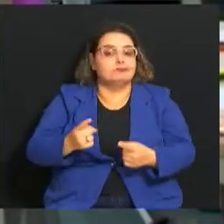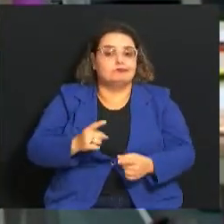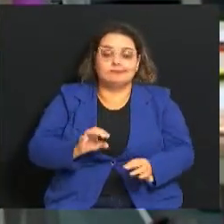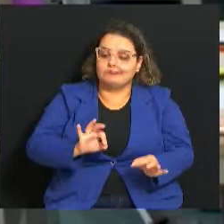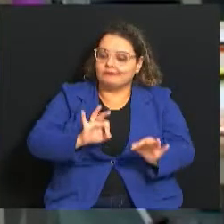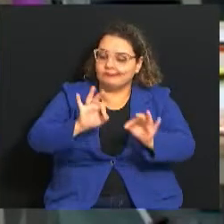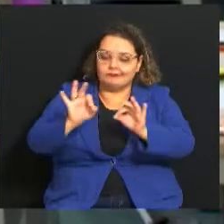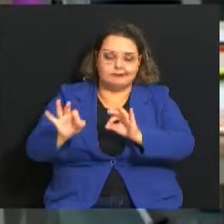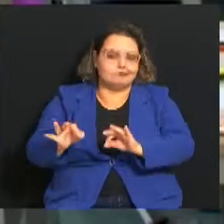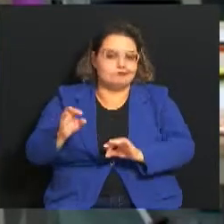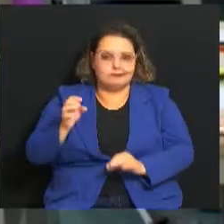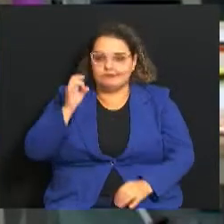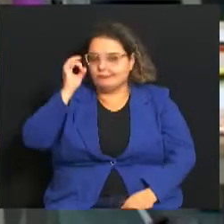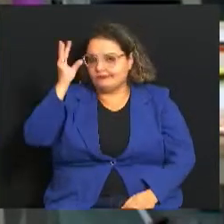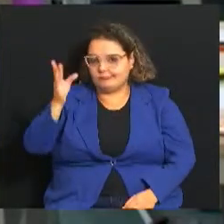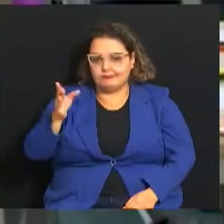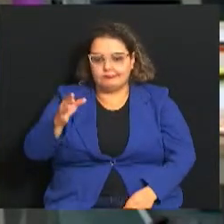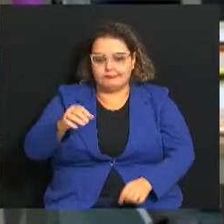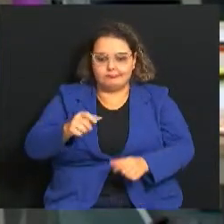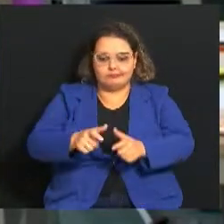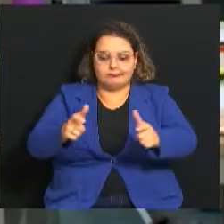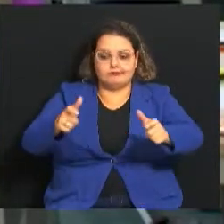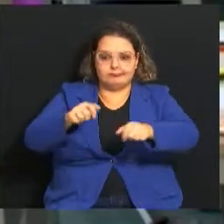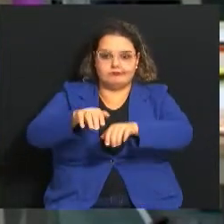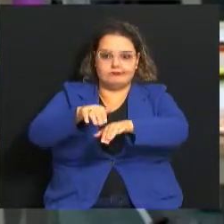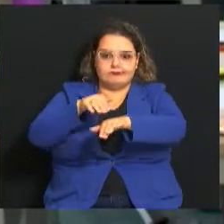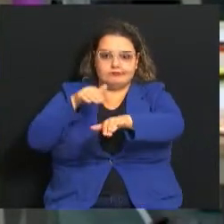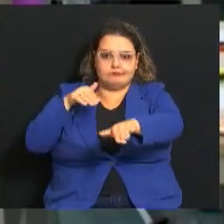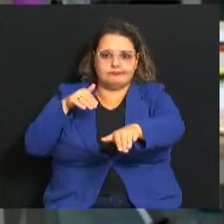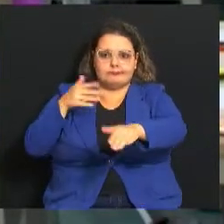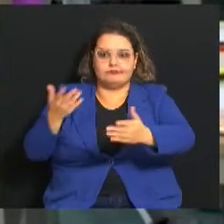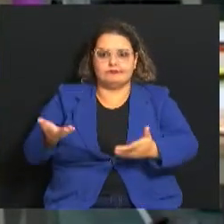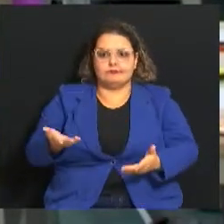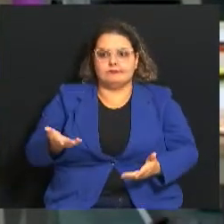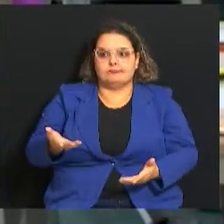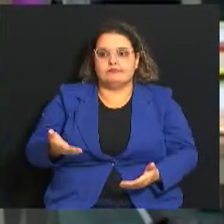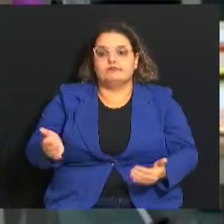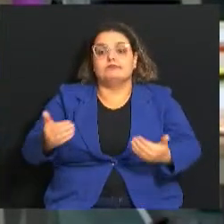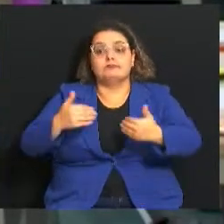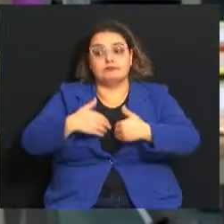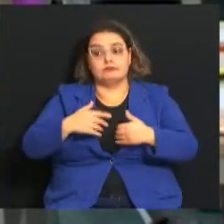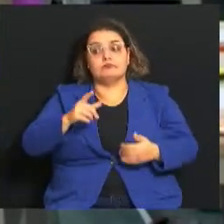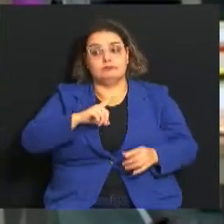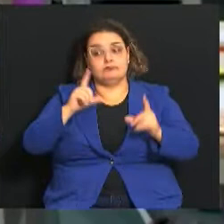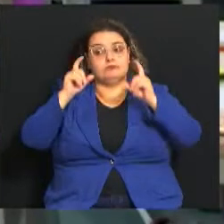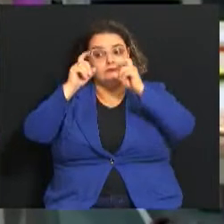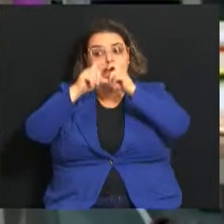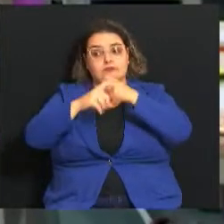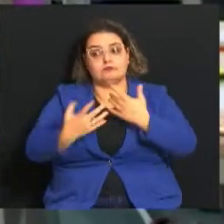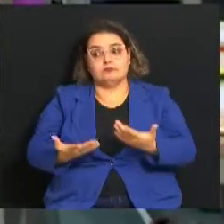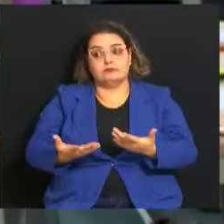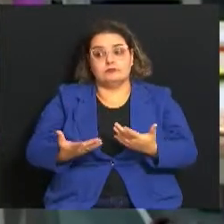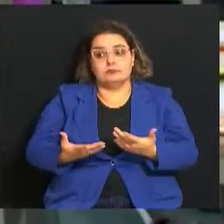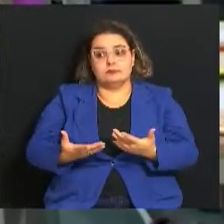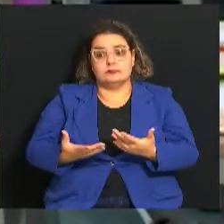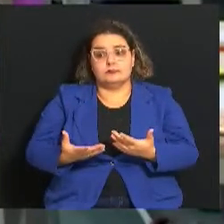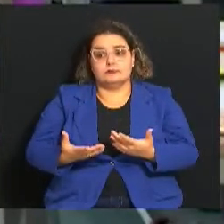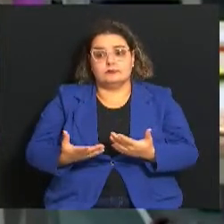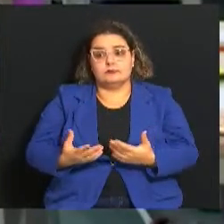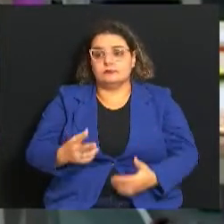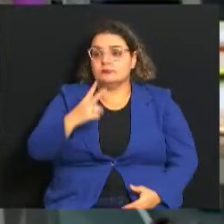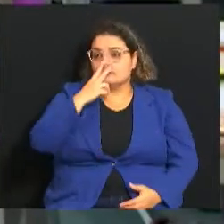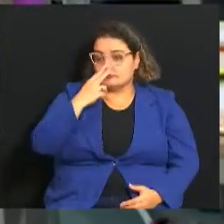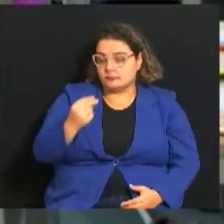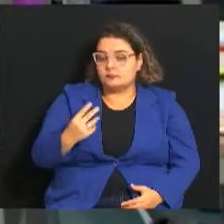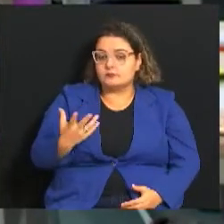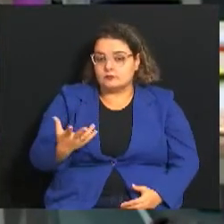a facilidade do aumento de veículos. E o autista ele tem muita dificuldade dentro de uma perua escolar, de uma van,